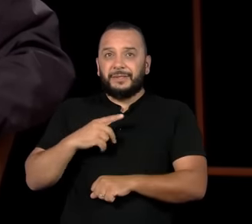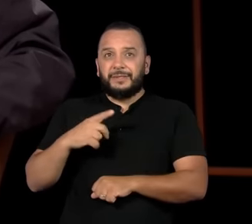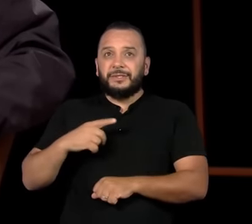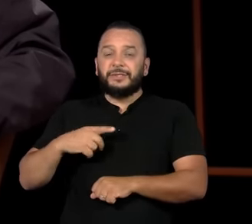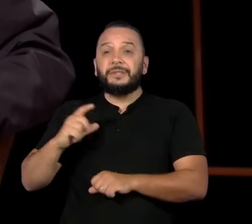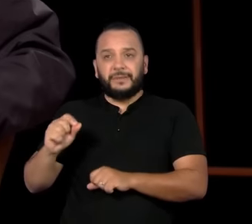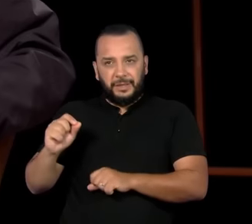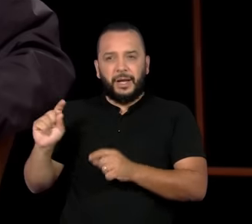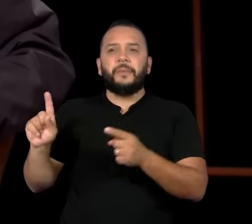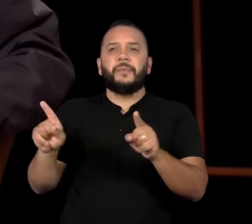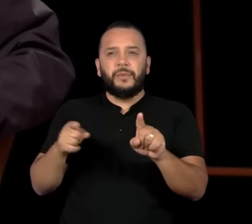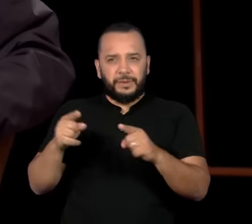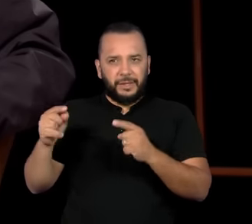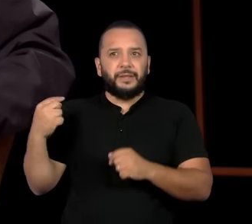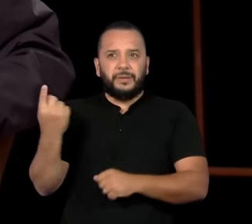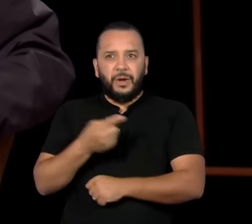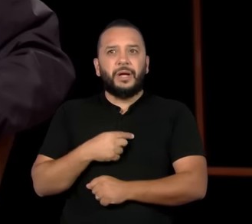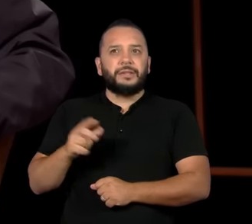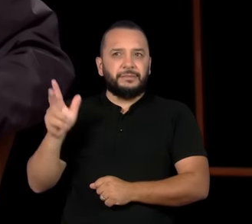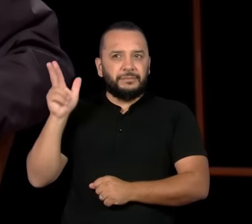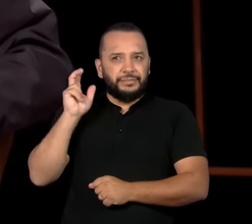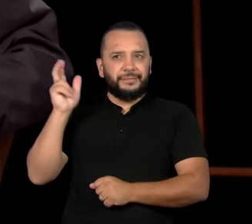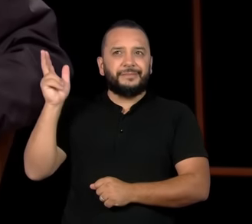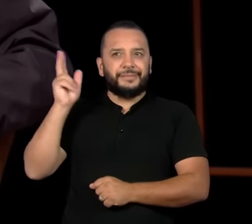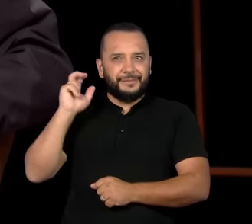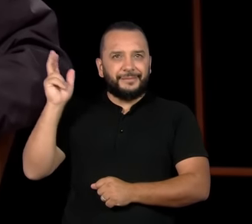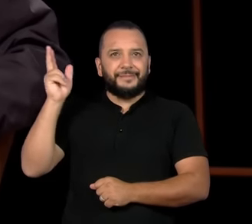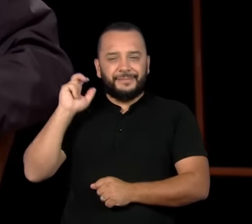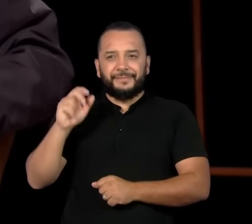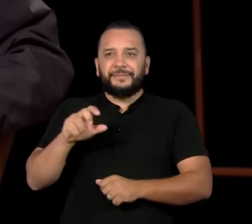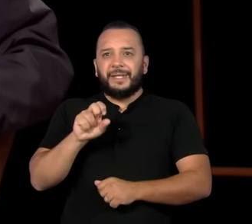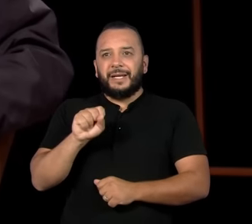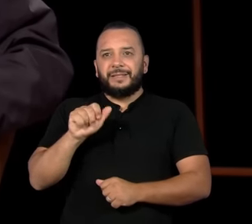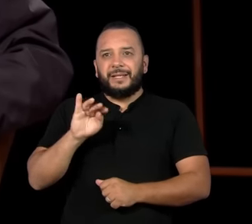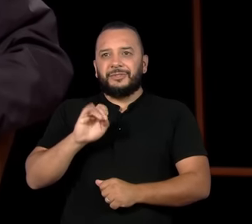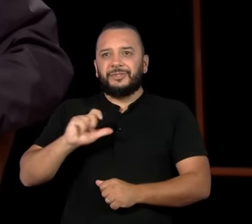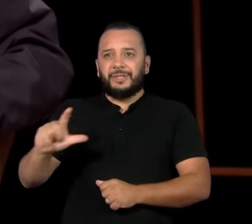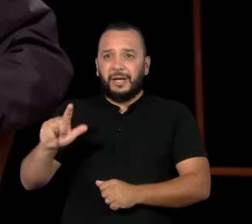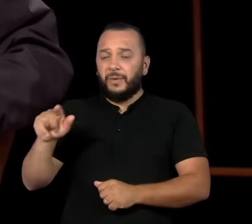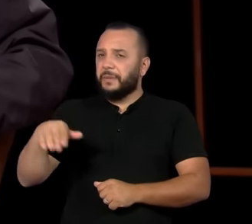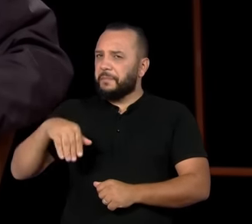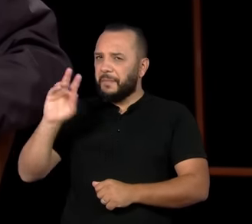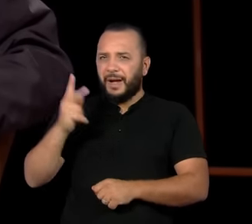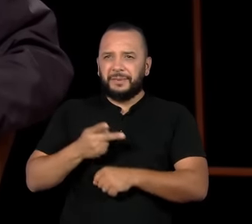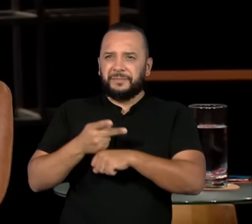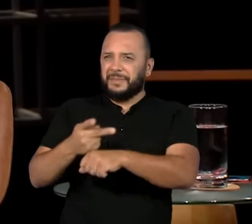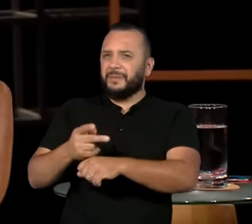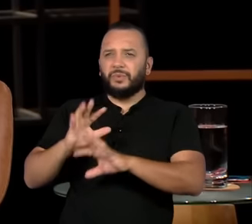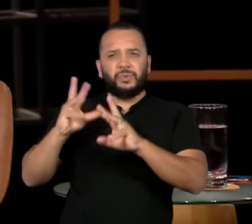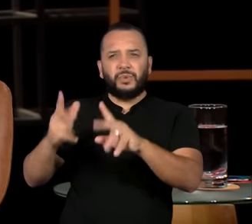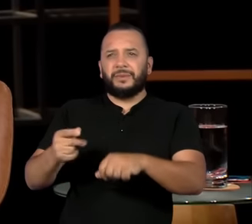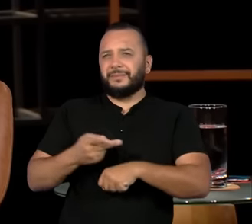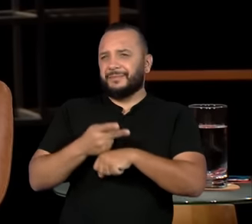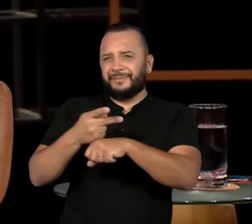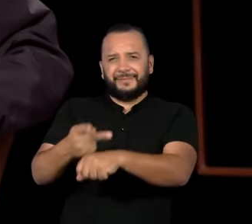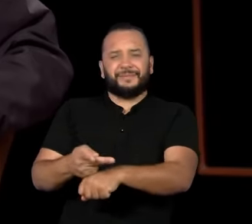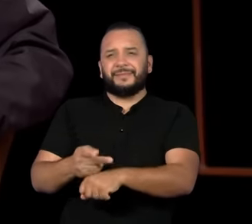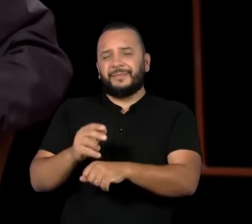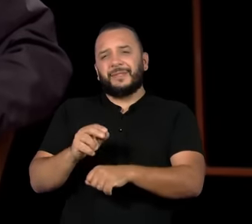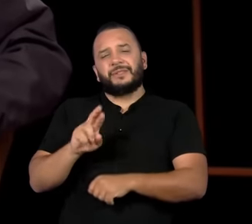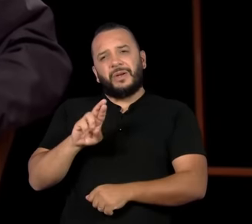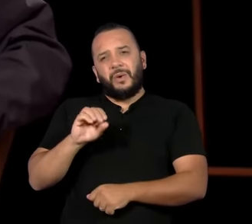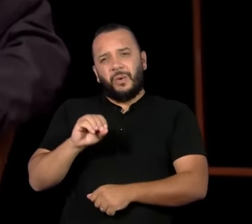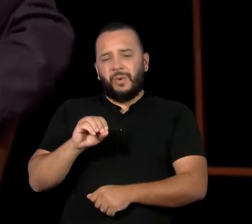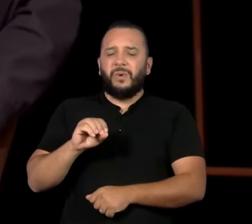música da cena. O Salatiel Coelho, ele foi o mais premiado de todos. Ele ganhou todos os prêmios do Roquete Pinto,